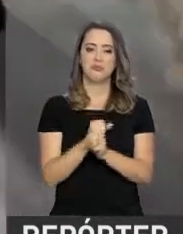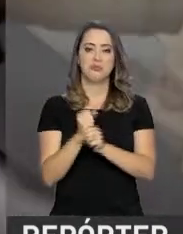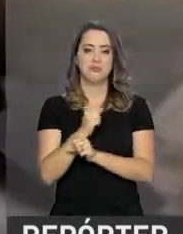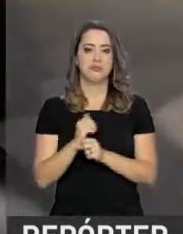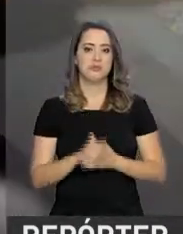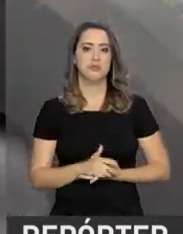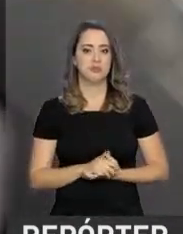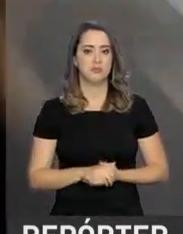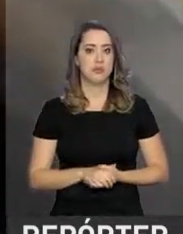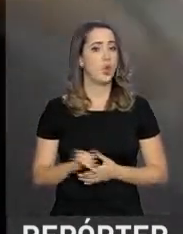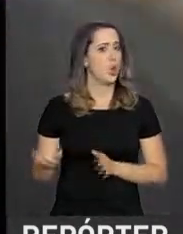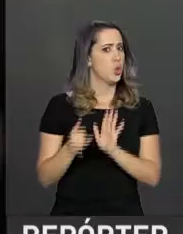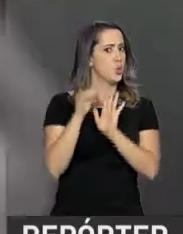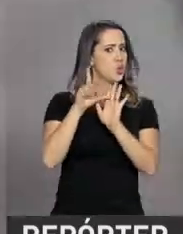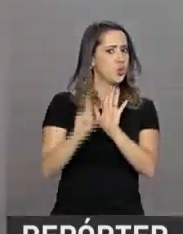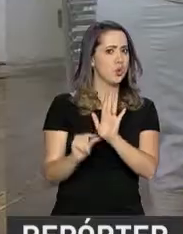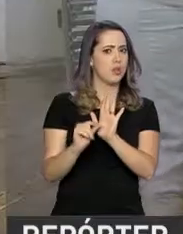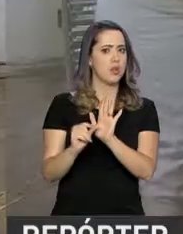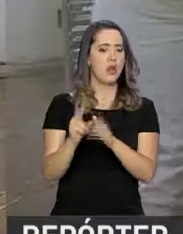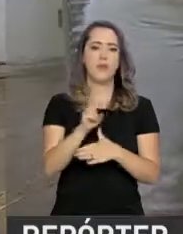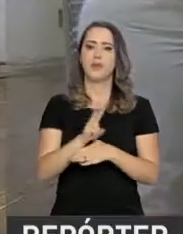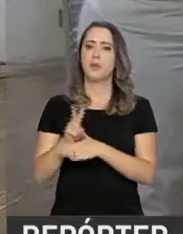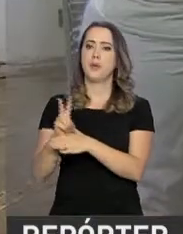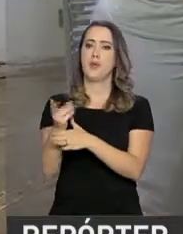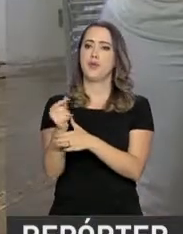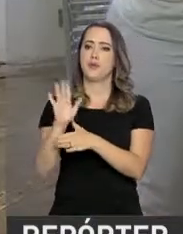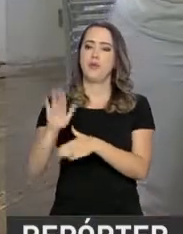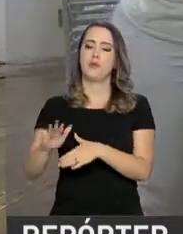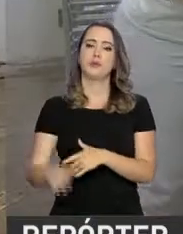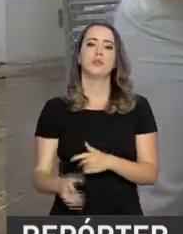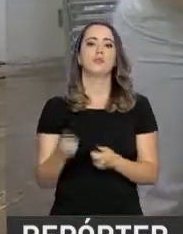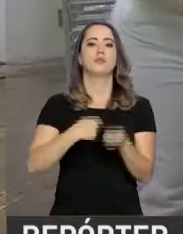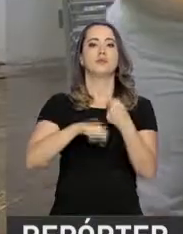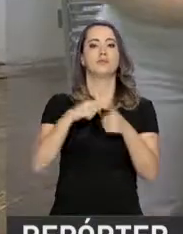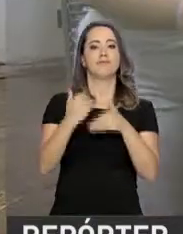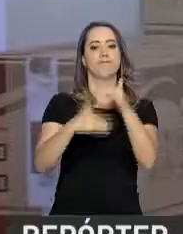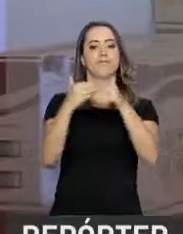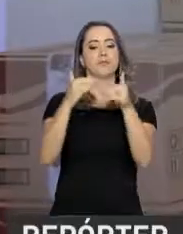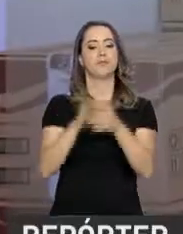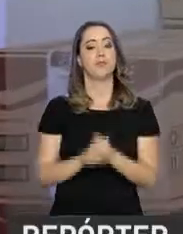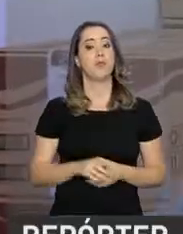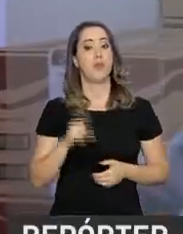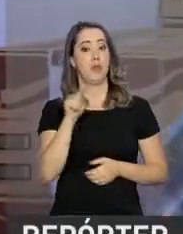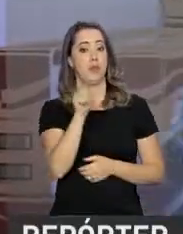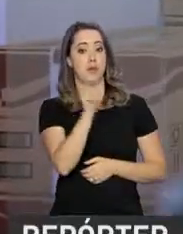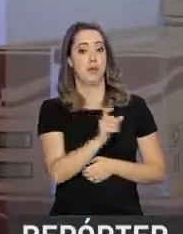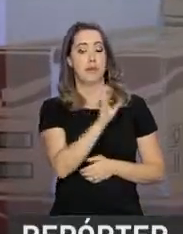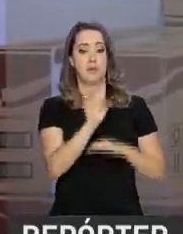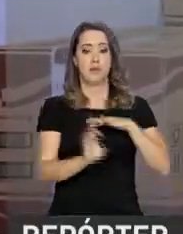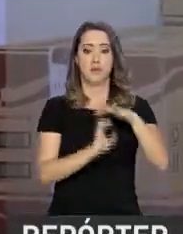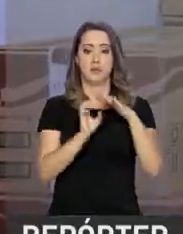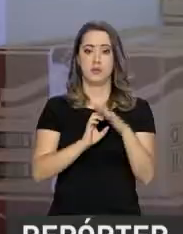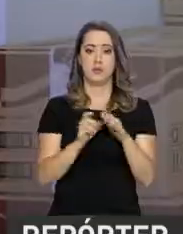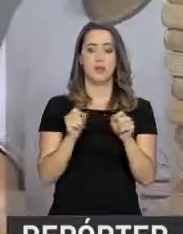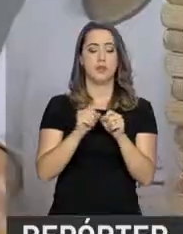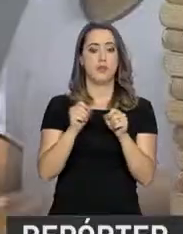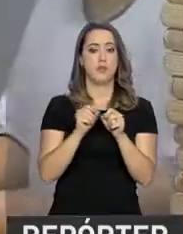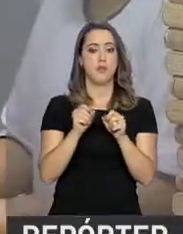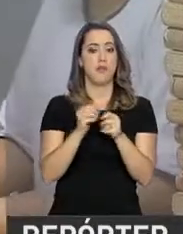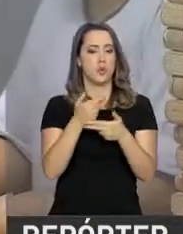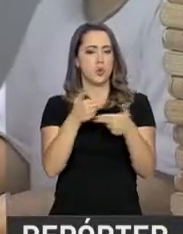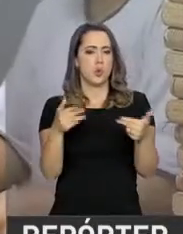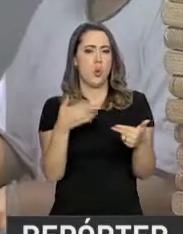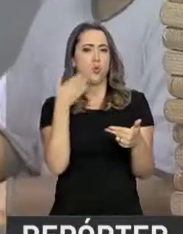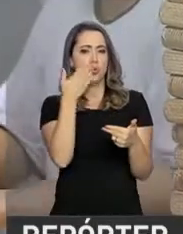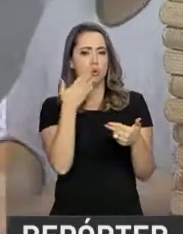ano. Juros baixos, crédito mais barato, economia aquecida. Para esse empresário que produz doces,